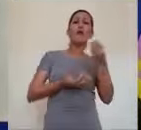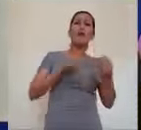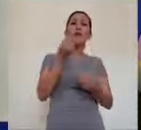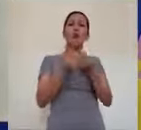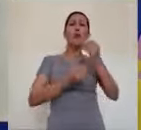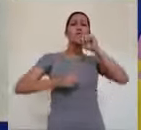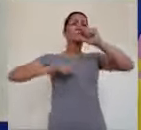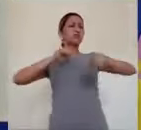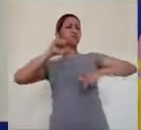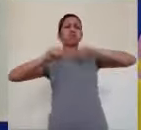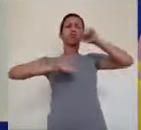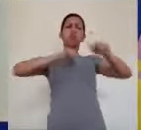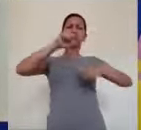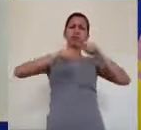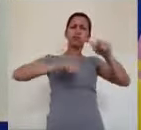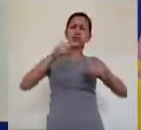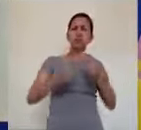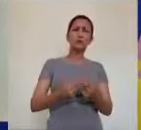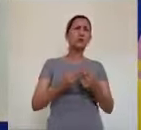muito sacrifício